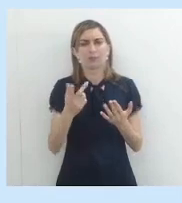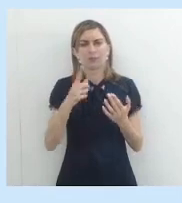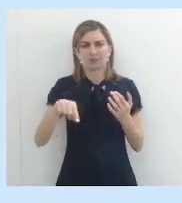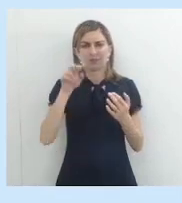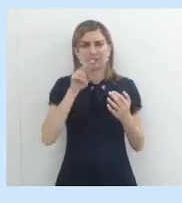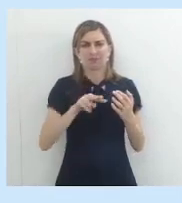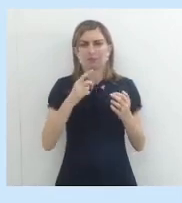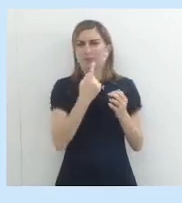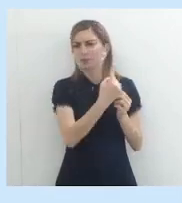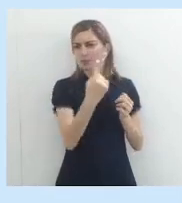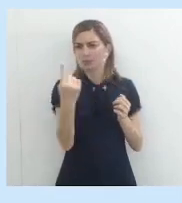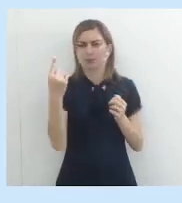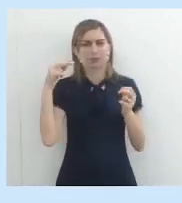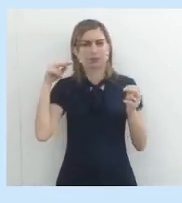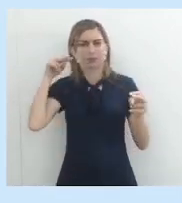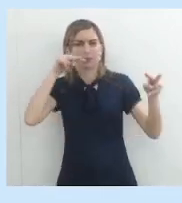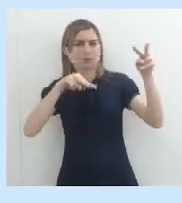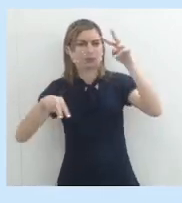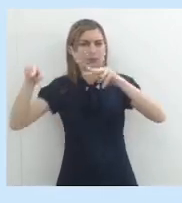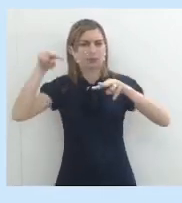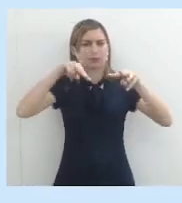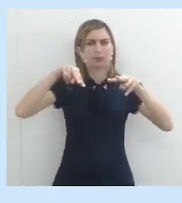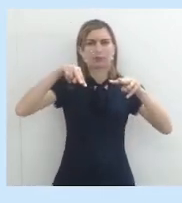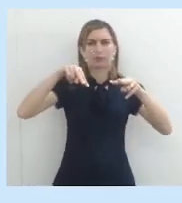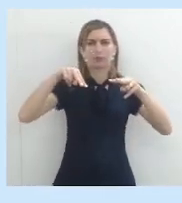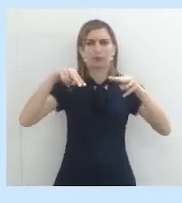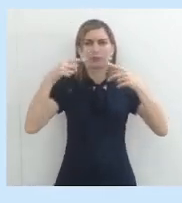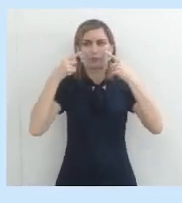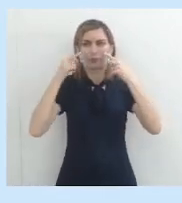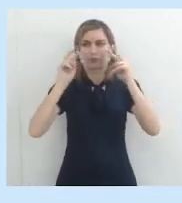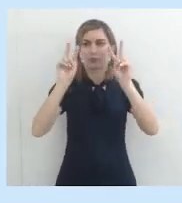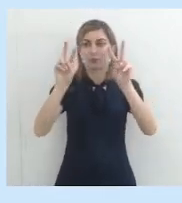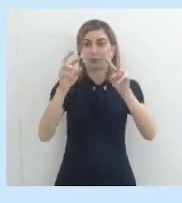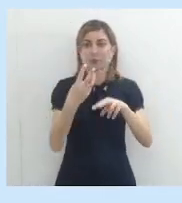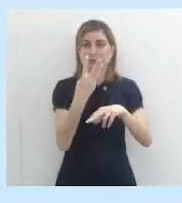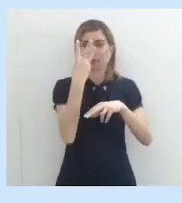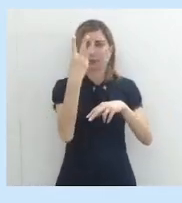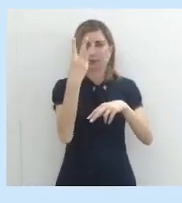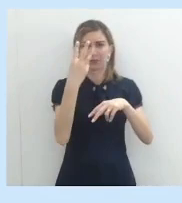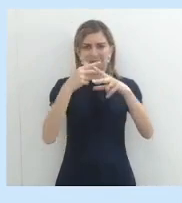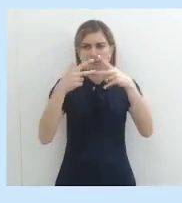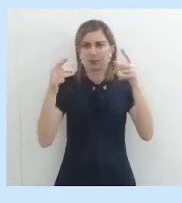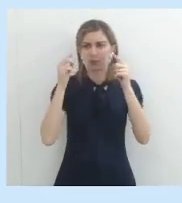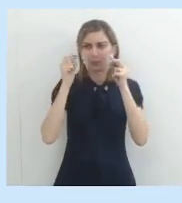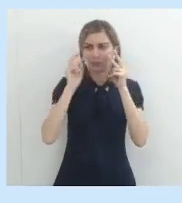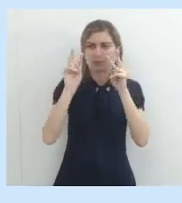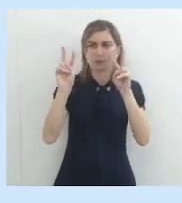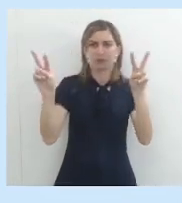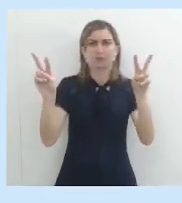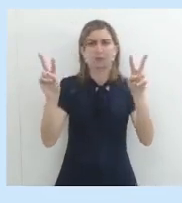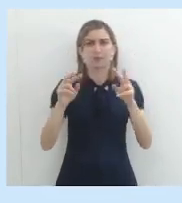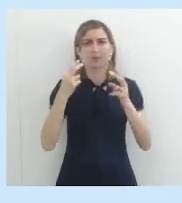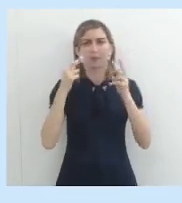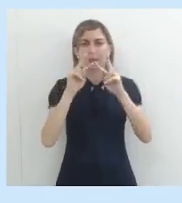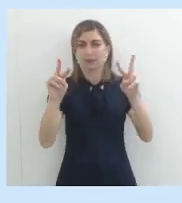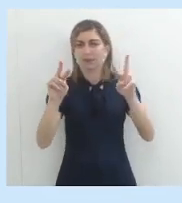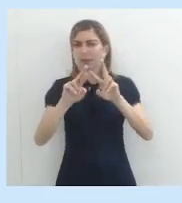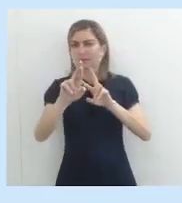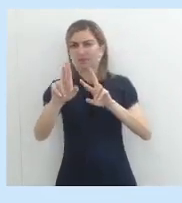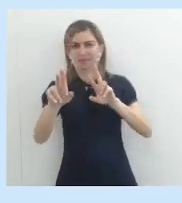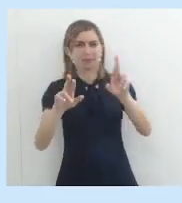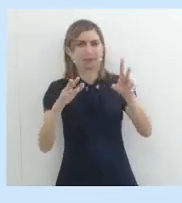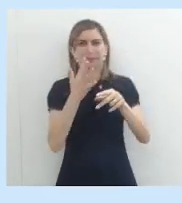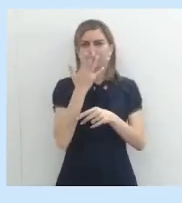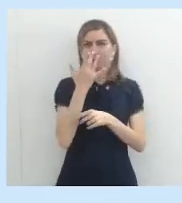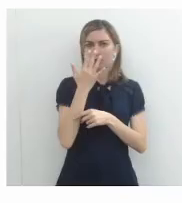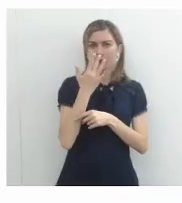gente enxerga em 3 dimensões, né? Mas mesmo assim cada um tem uma forma peculiar de ver a vida, né? De ver as cores, de